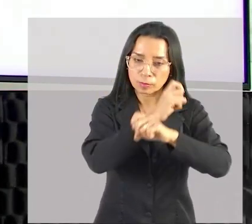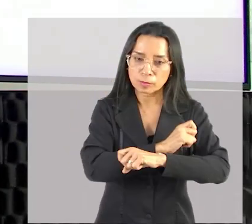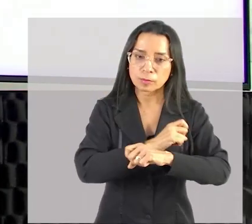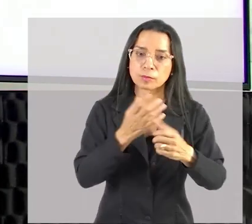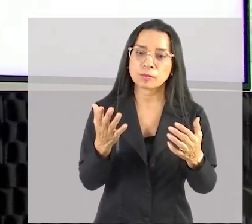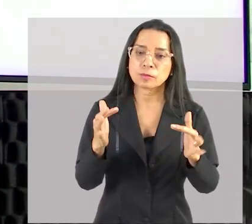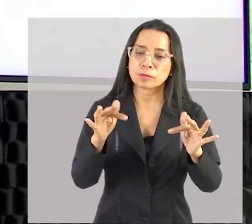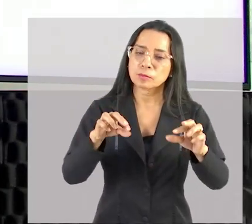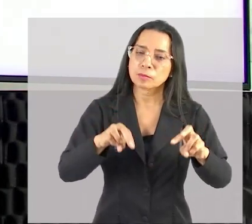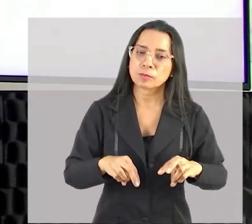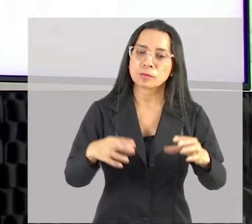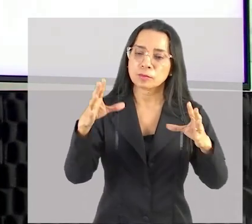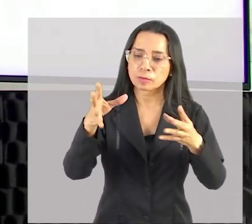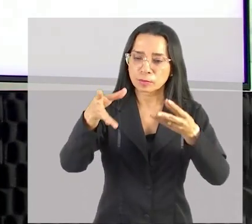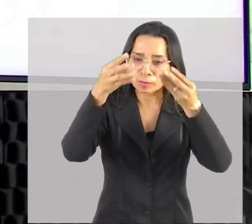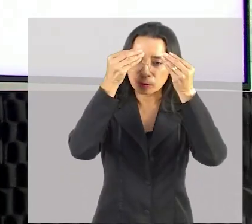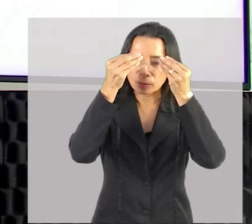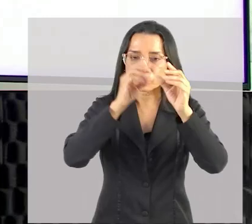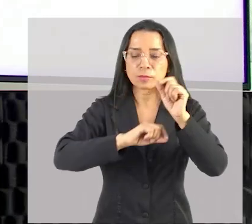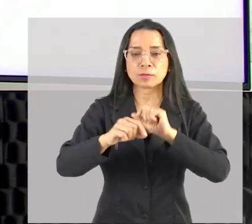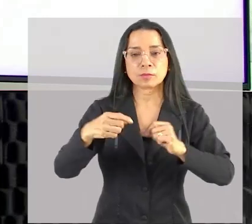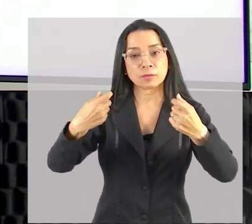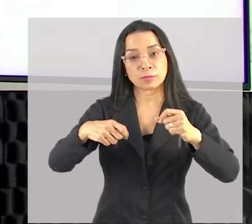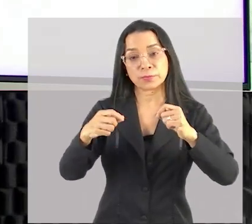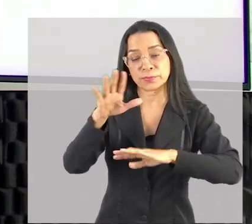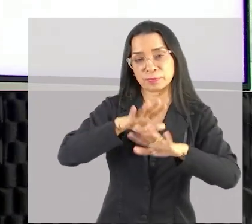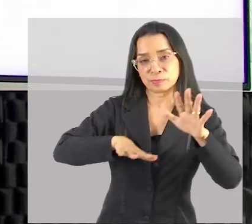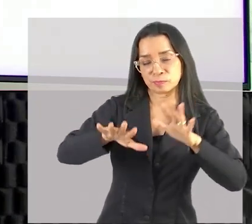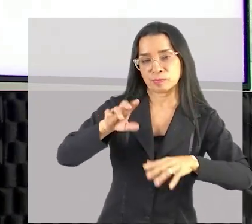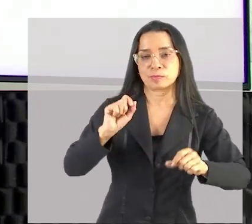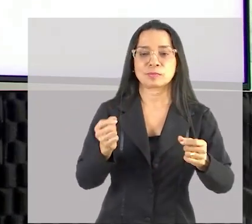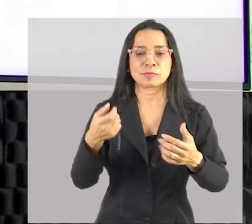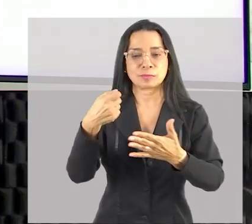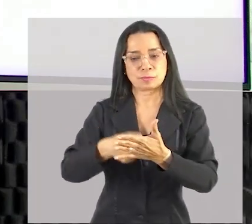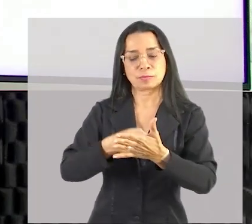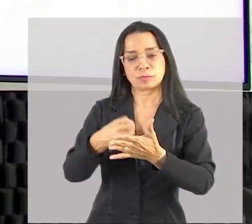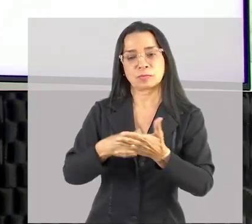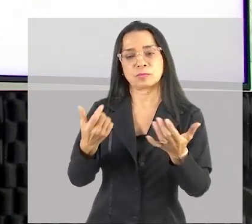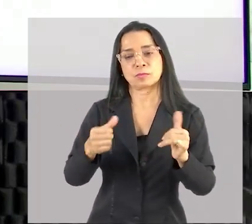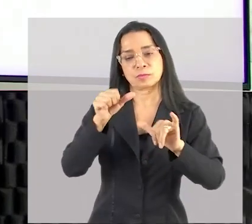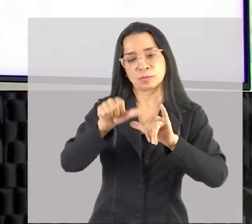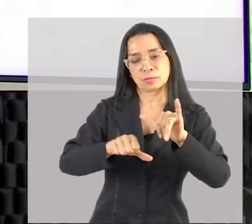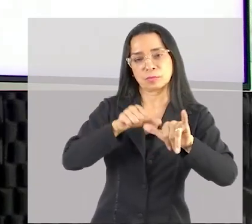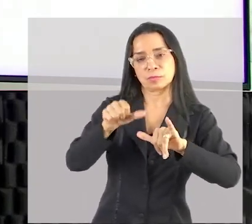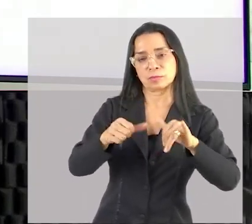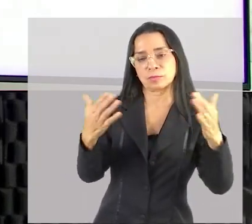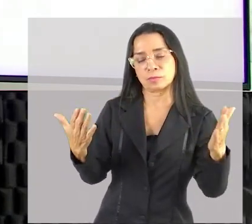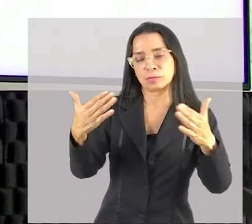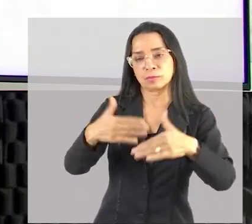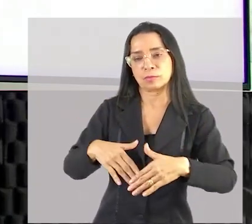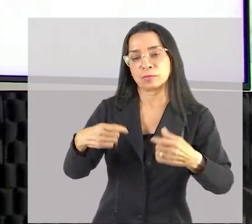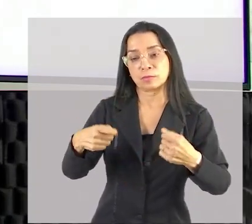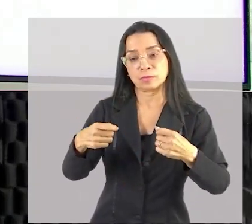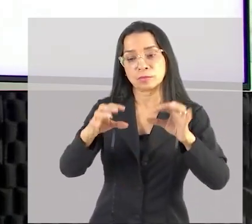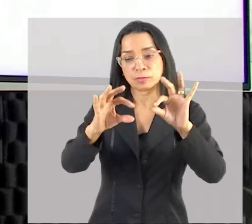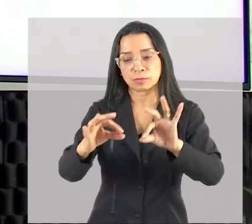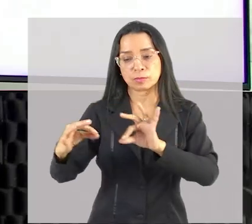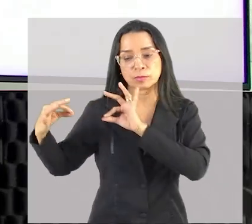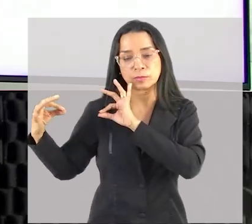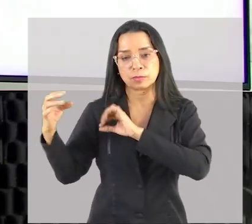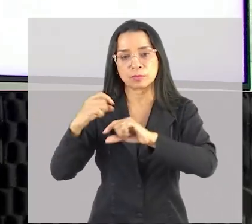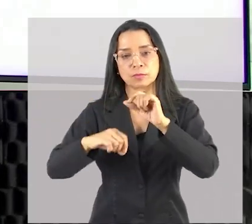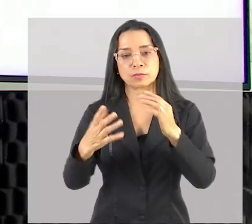reta final de assimilar aquela parte bem ali. Tem que ter cuidado. Tá sendo muito cobrada a parte de reação nas provas. E aí você tem que estar ligado, tá?